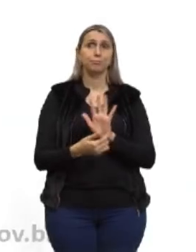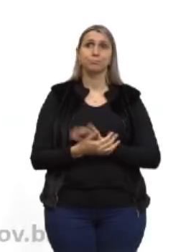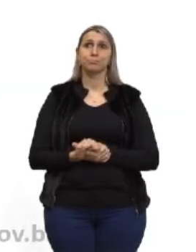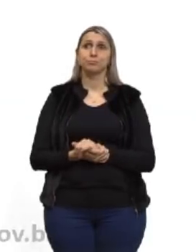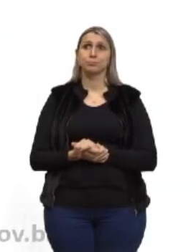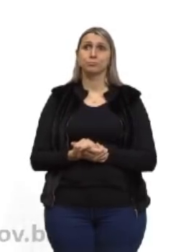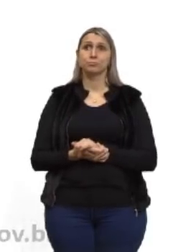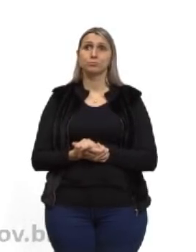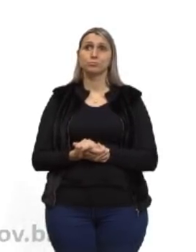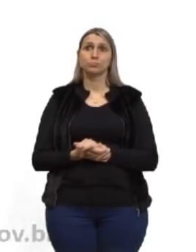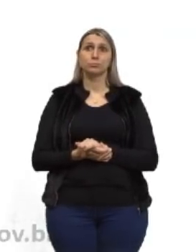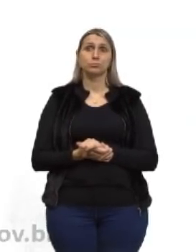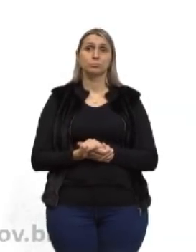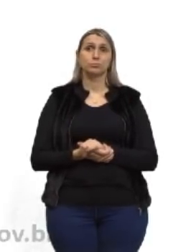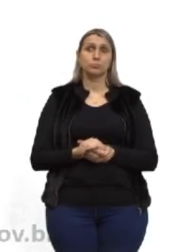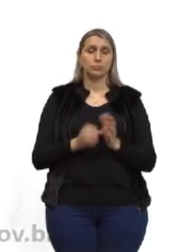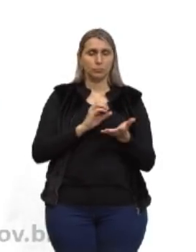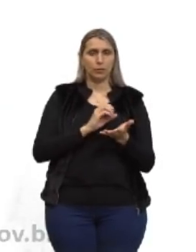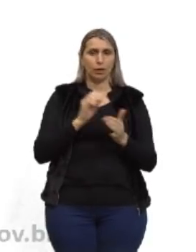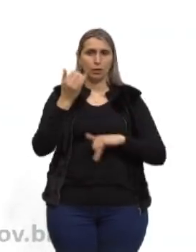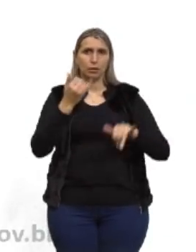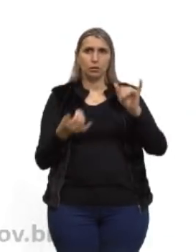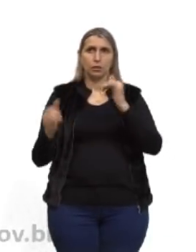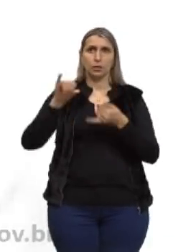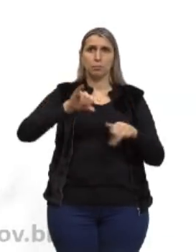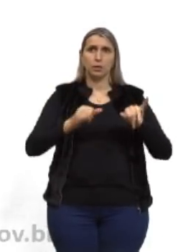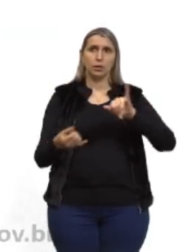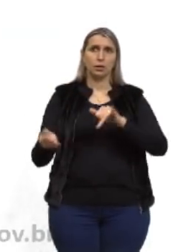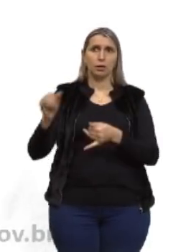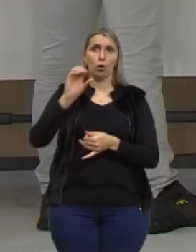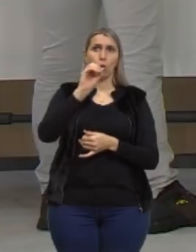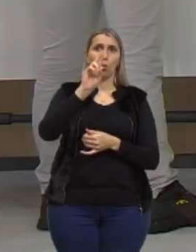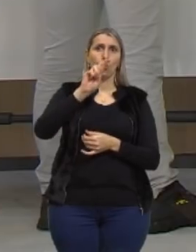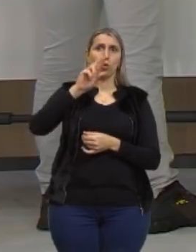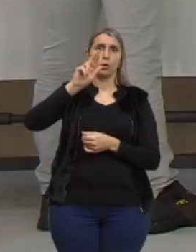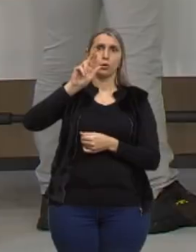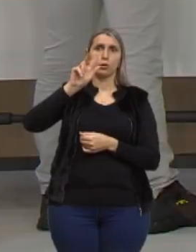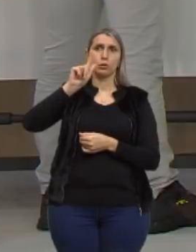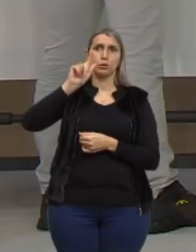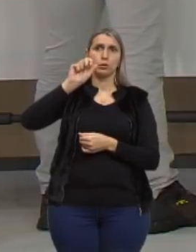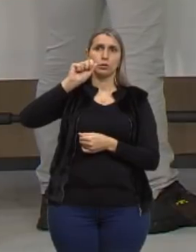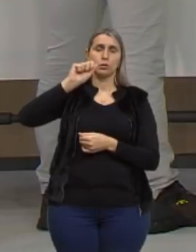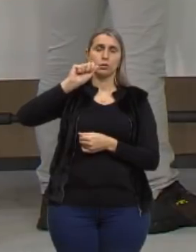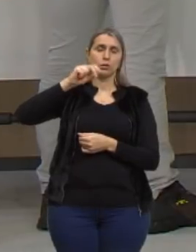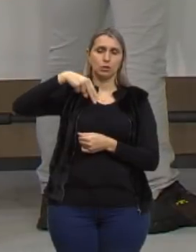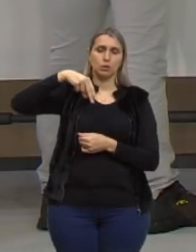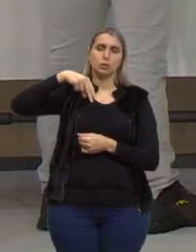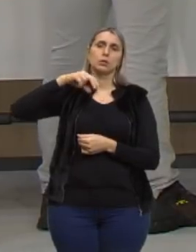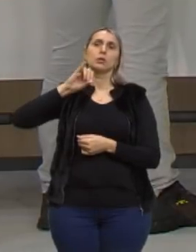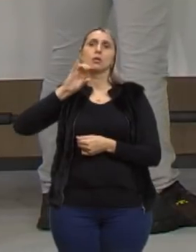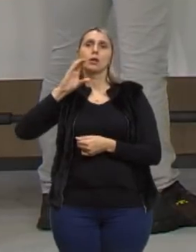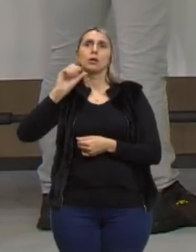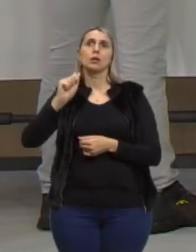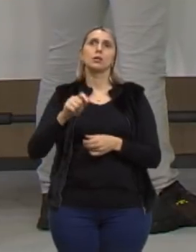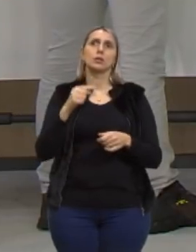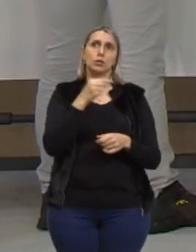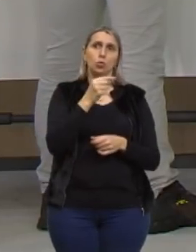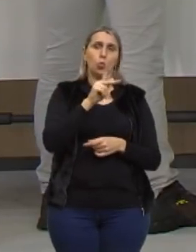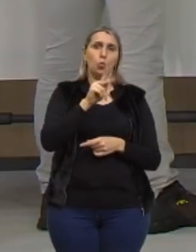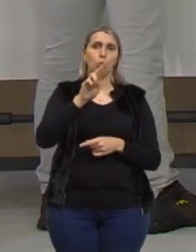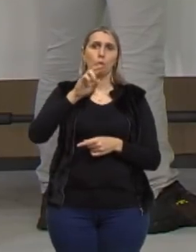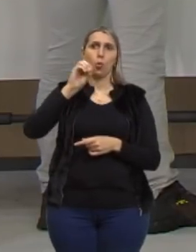lá do da orgânica esse aqui é o etano tá você tem dois carbonos e o propano é esse